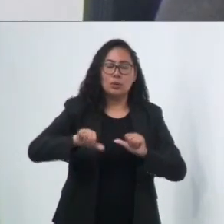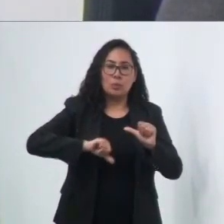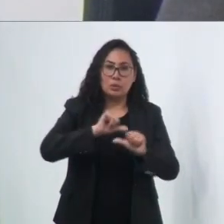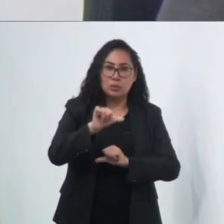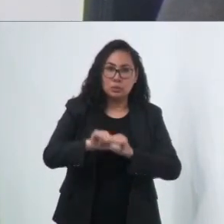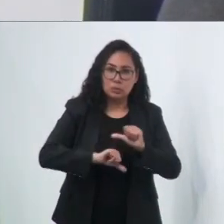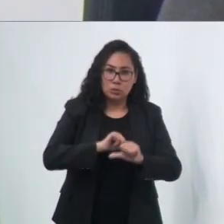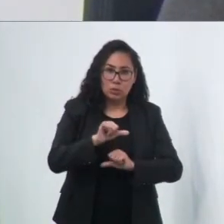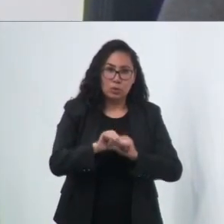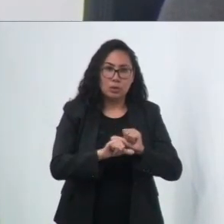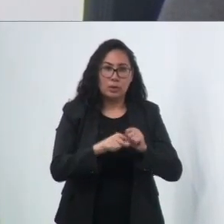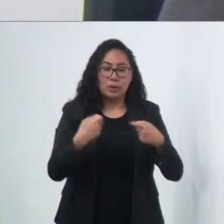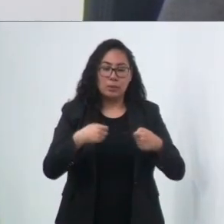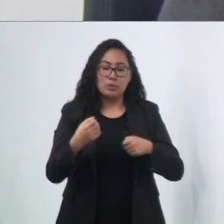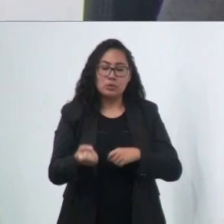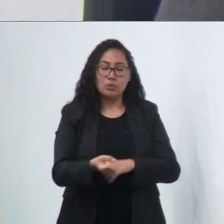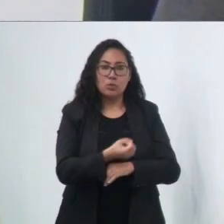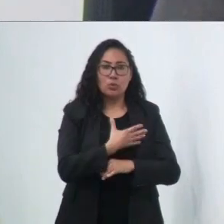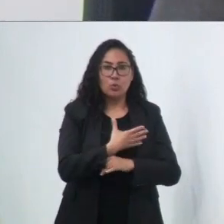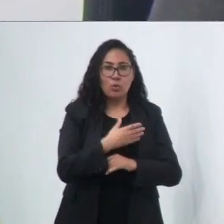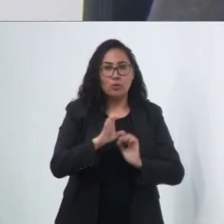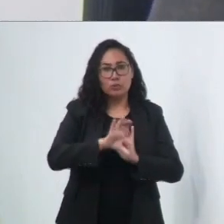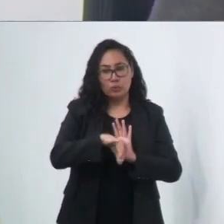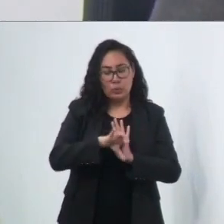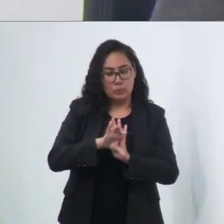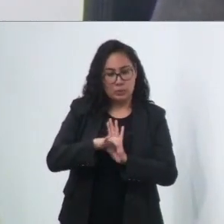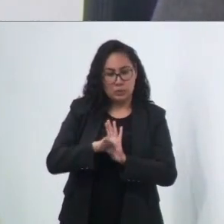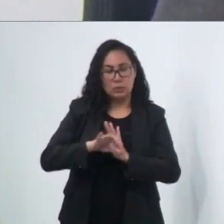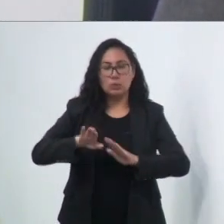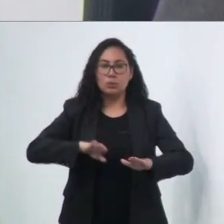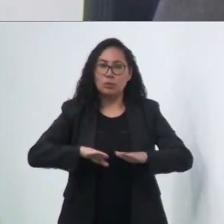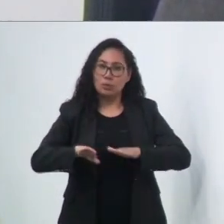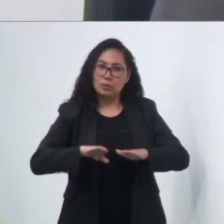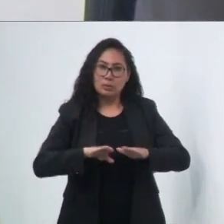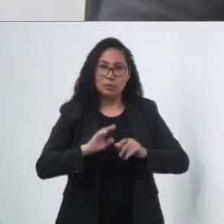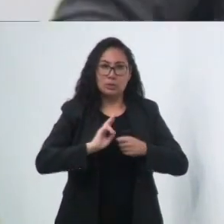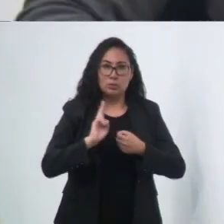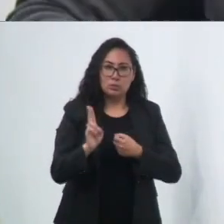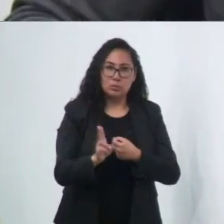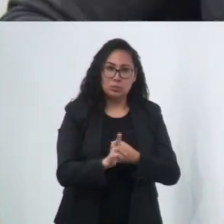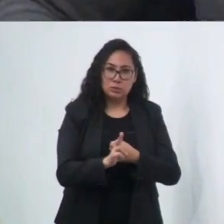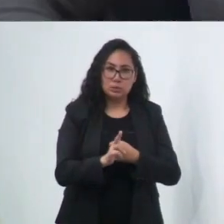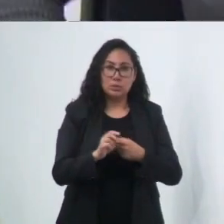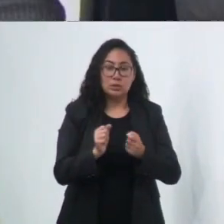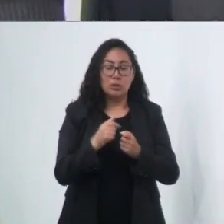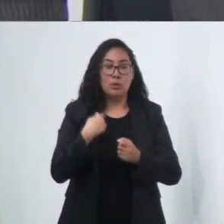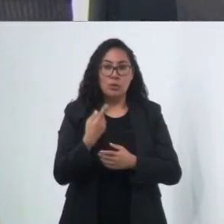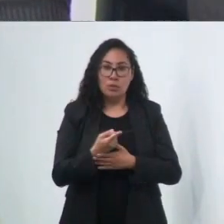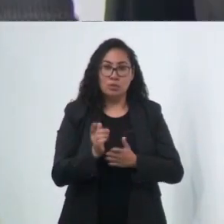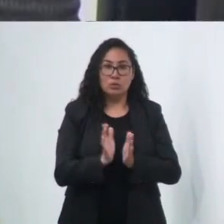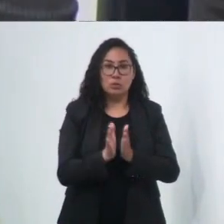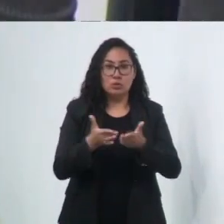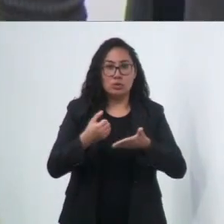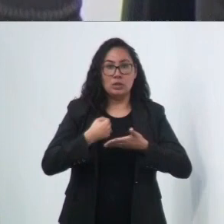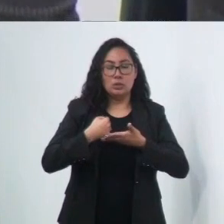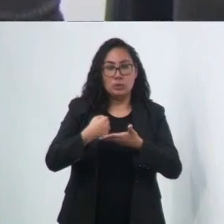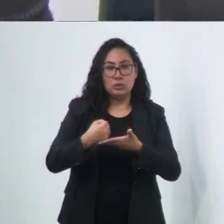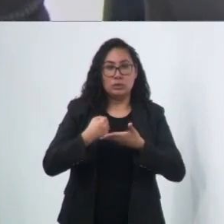que decorre do novo conceito de mobilidade urbana, né? O Conselho Municipal de Transportes, ele era de